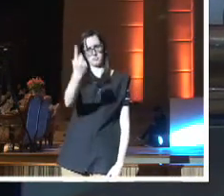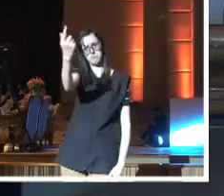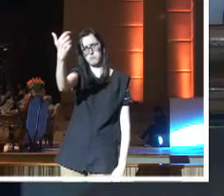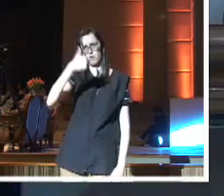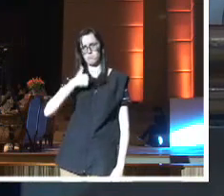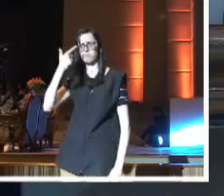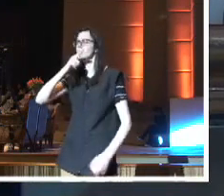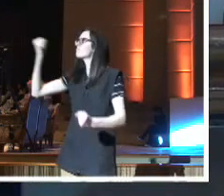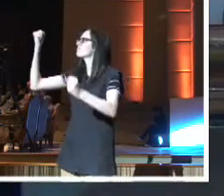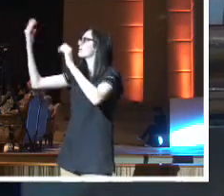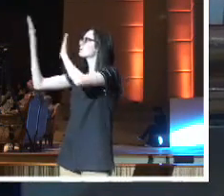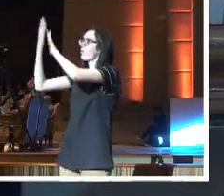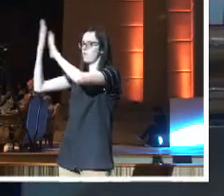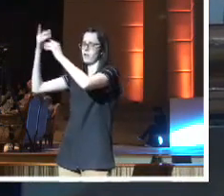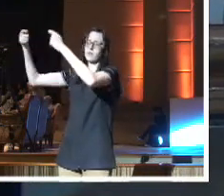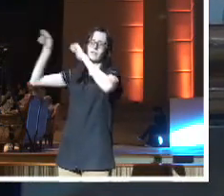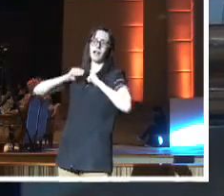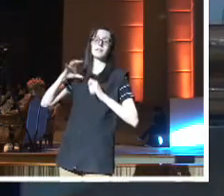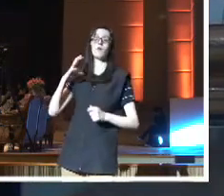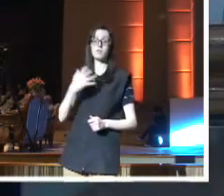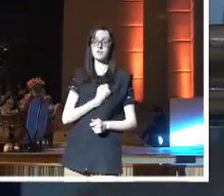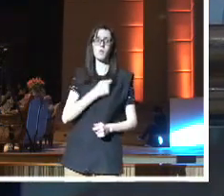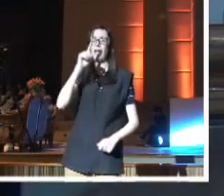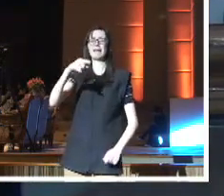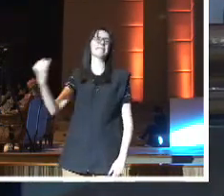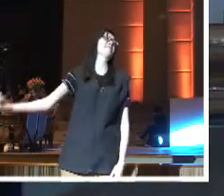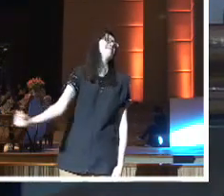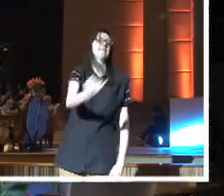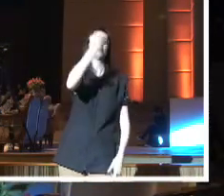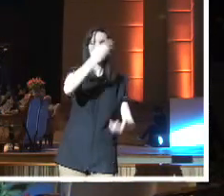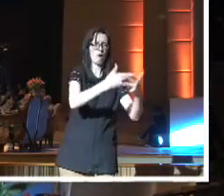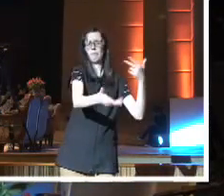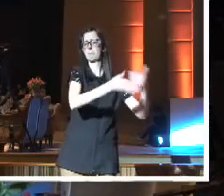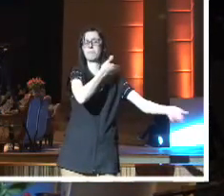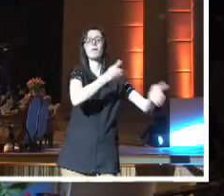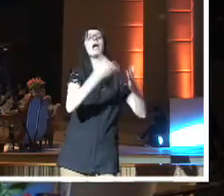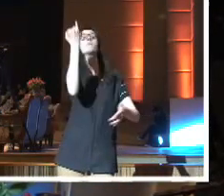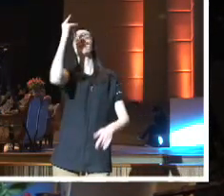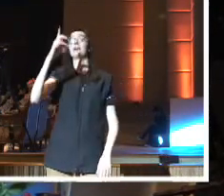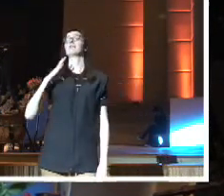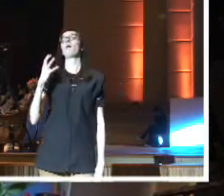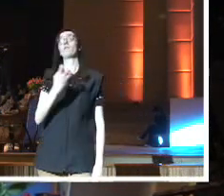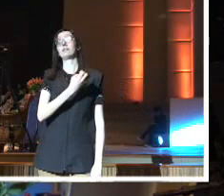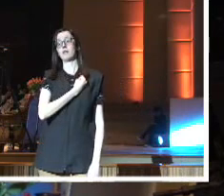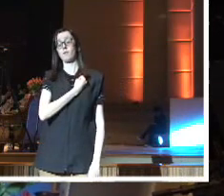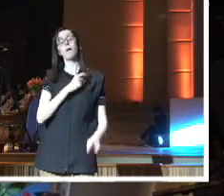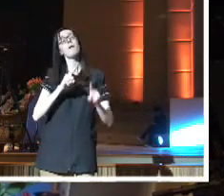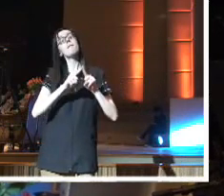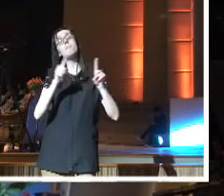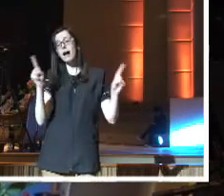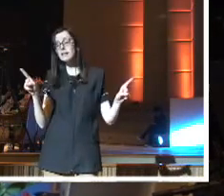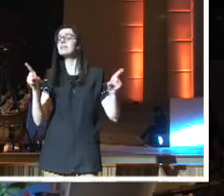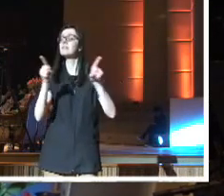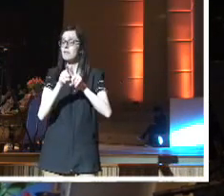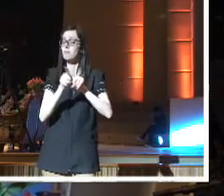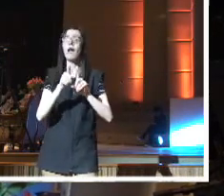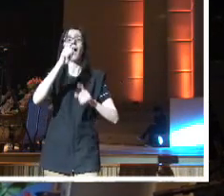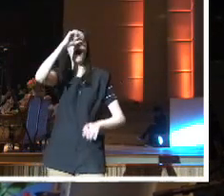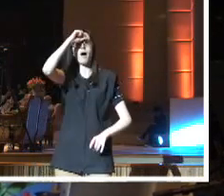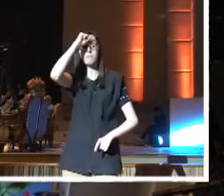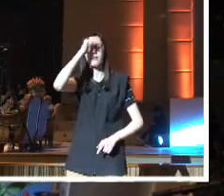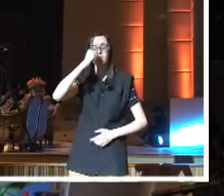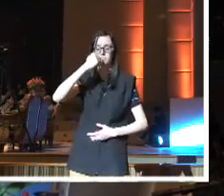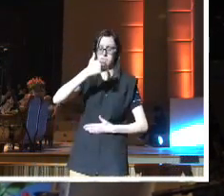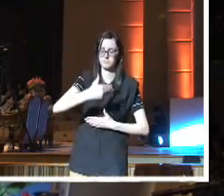e louvado seja Deus, porque isso é muito mais do que tudo que poderia acontecer. Porém, é aprender a caminhar